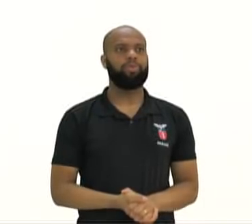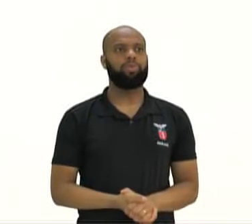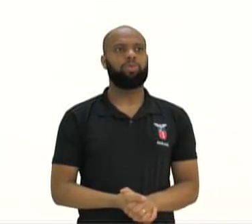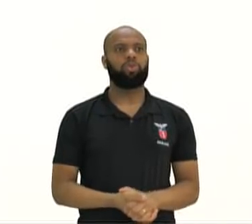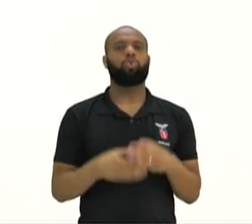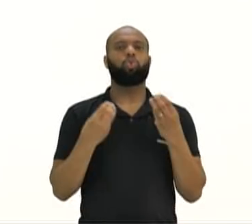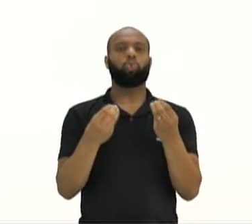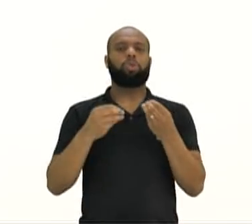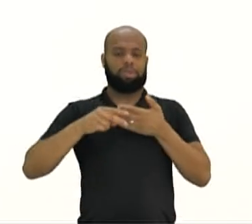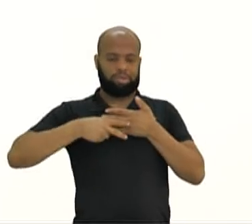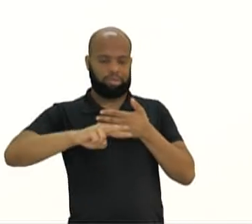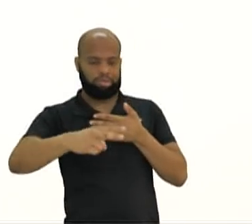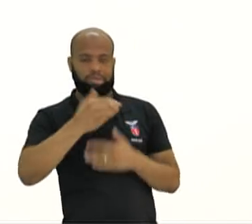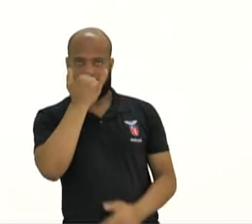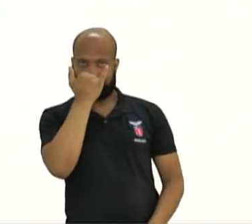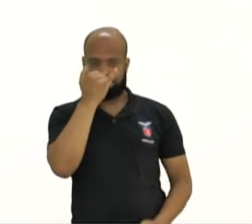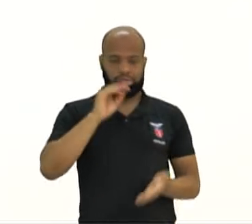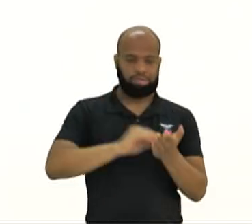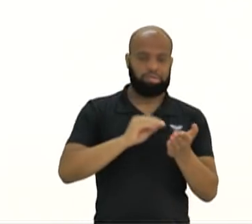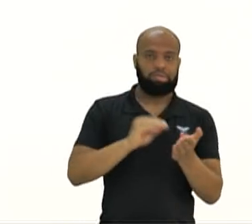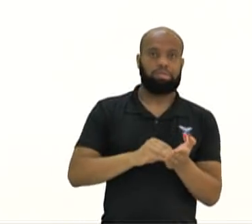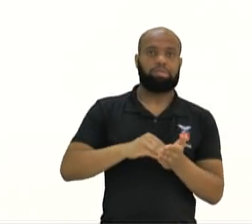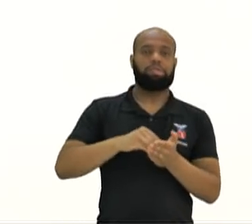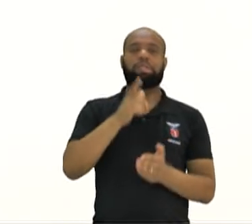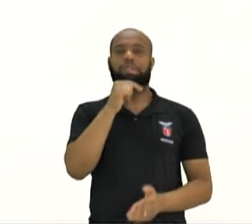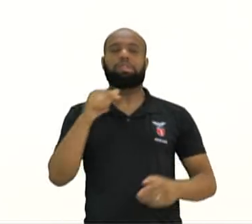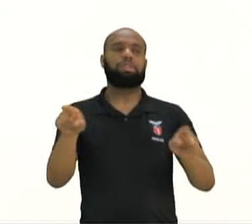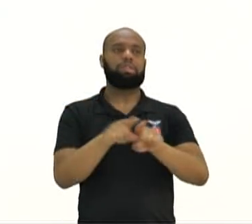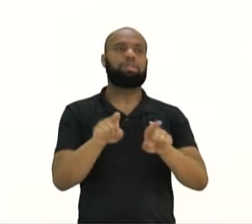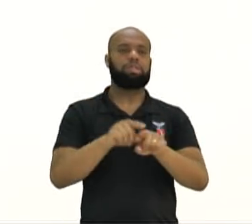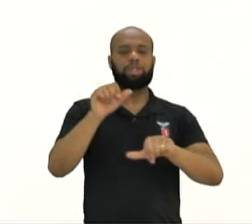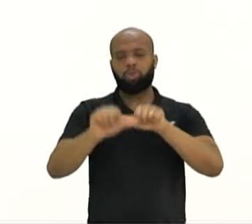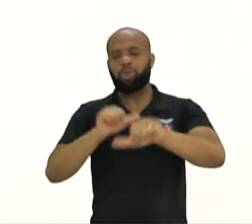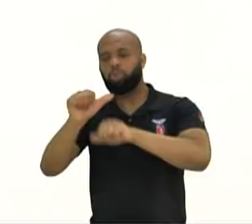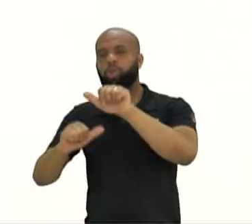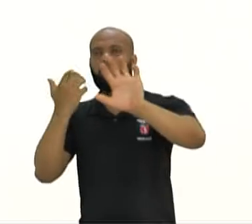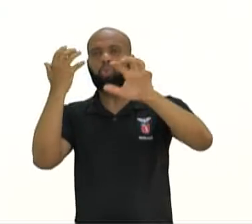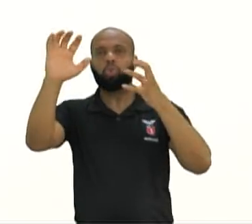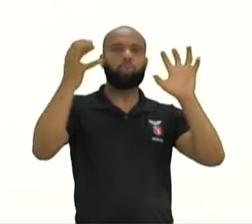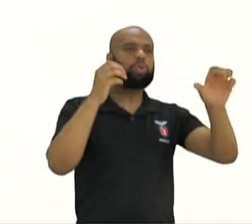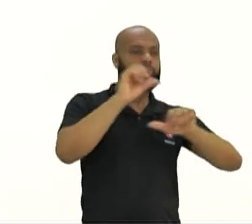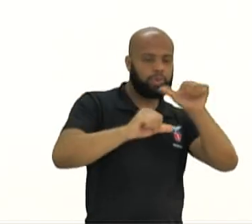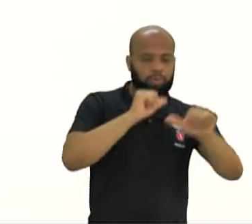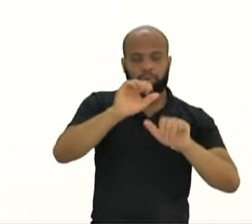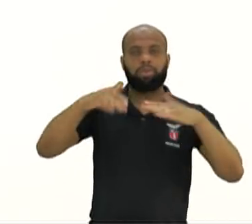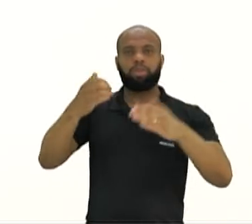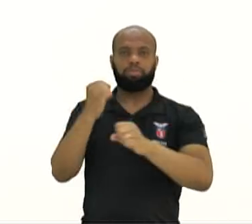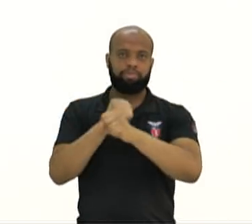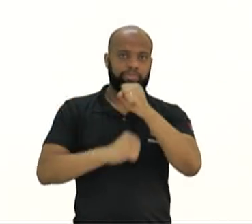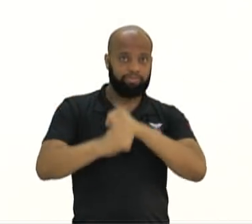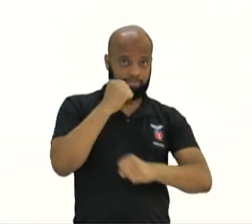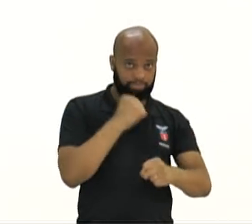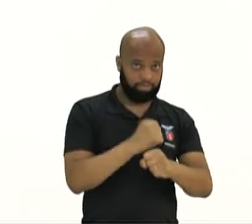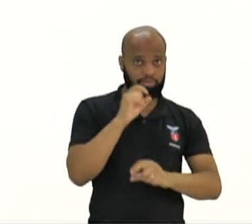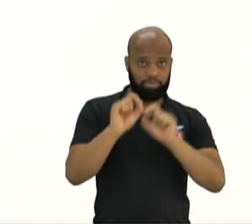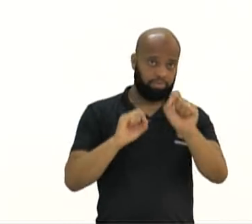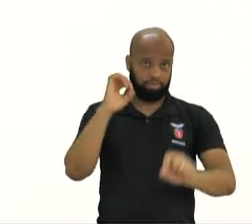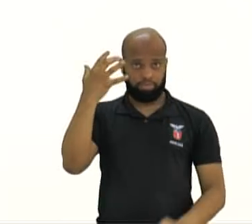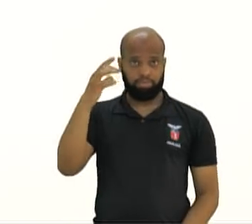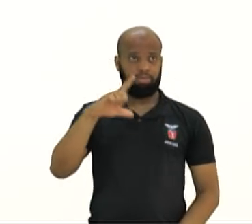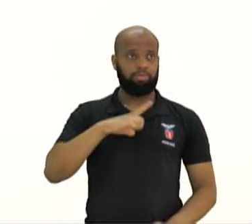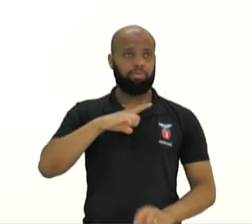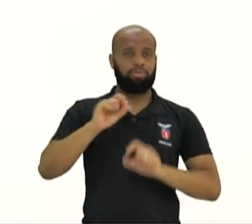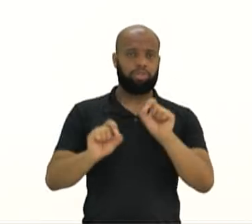Como consequência dessa falta crônica de água e das mudanças climáticas, no ano passado, né, a Austrália enfrentou